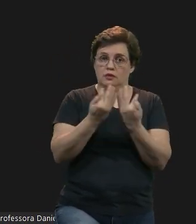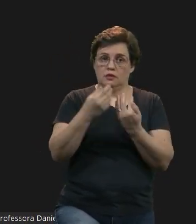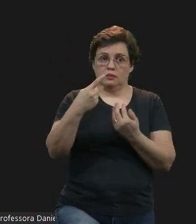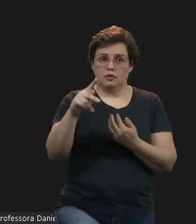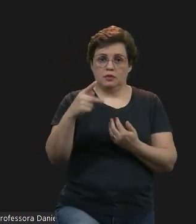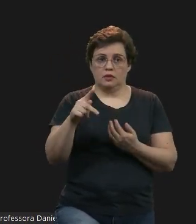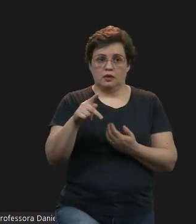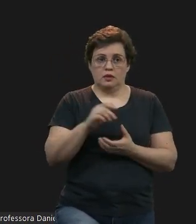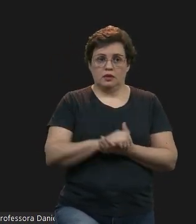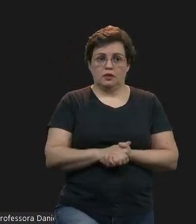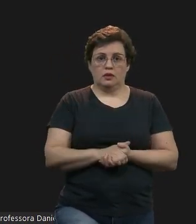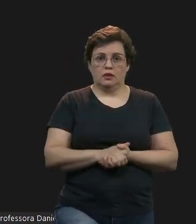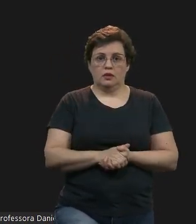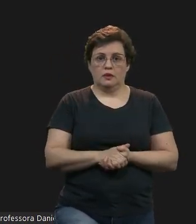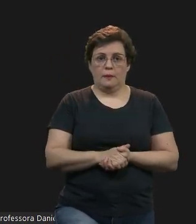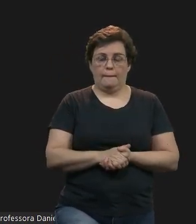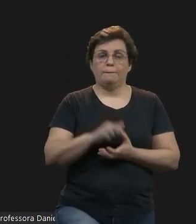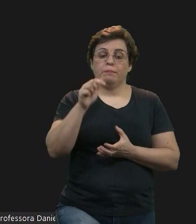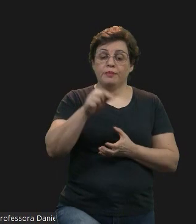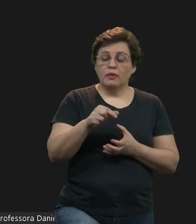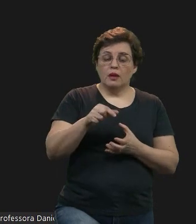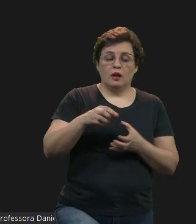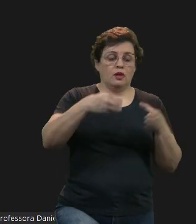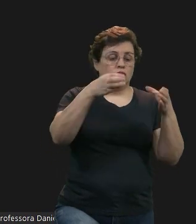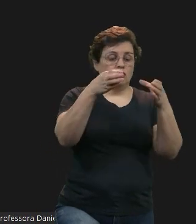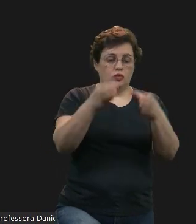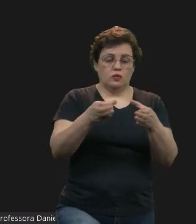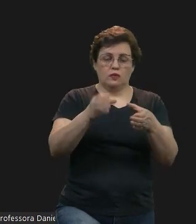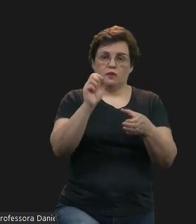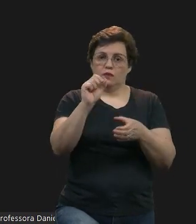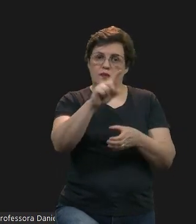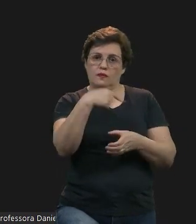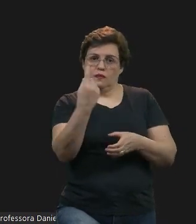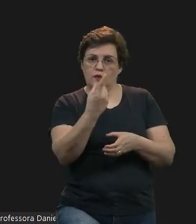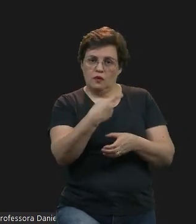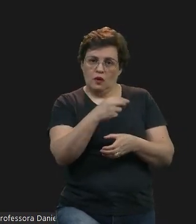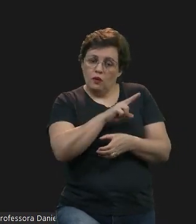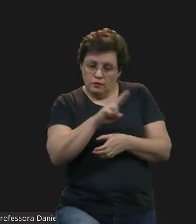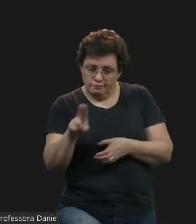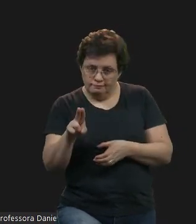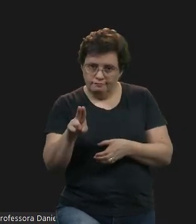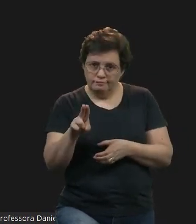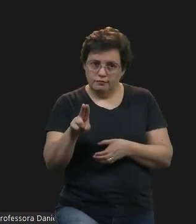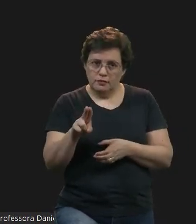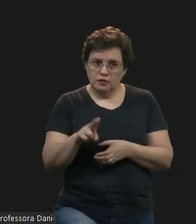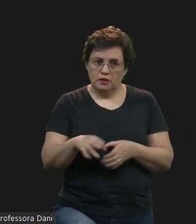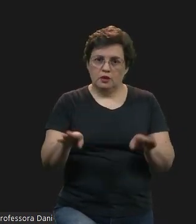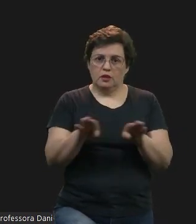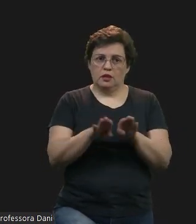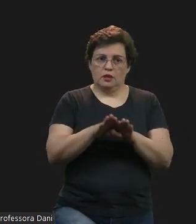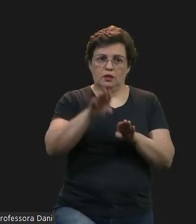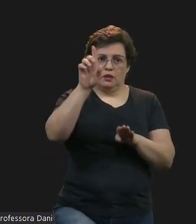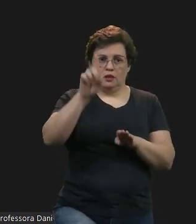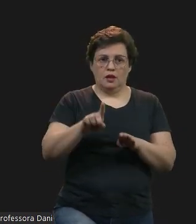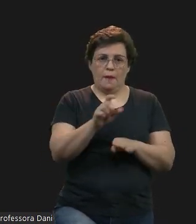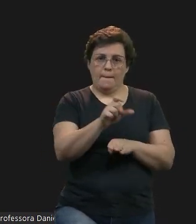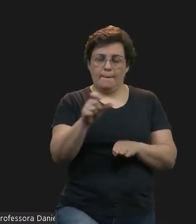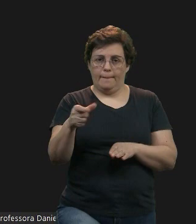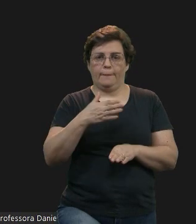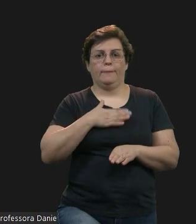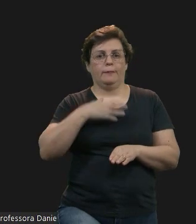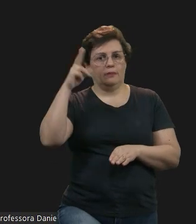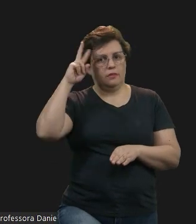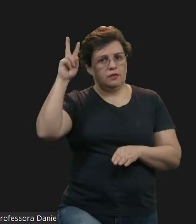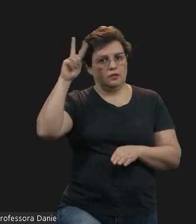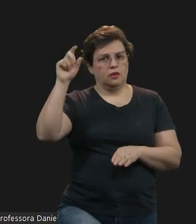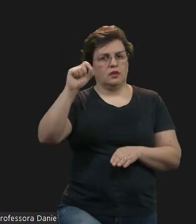E esse complexo que nós estamos denominando com o seu nome, também faz parte da minha história, a história que